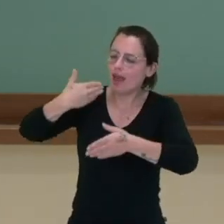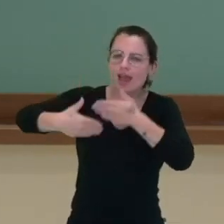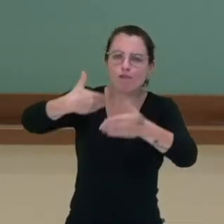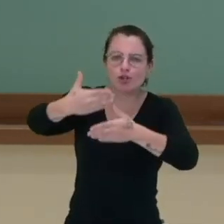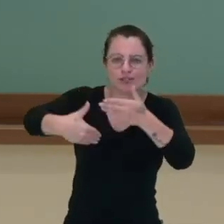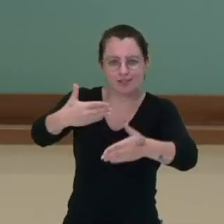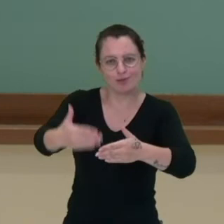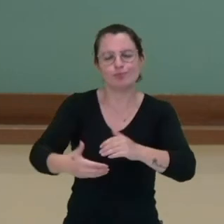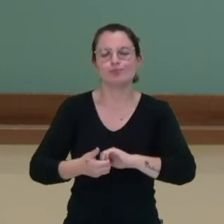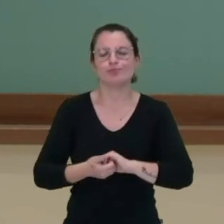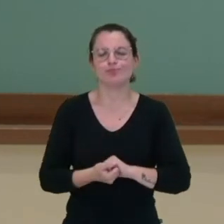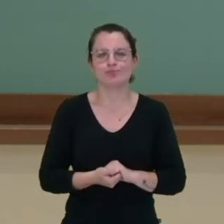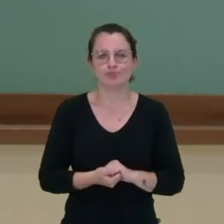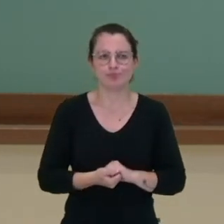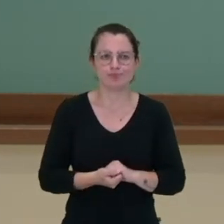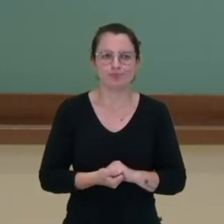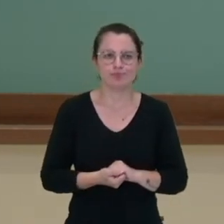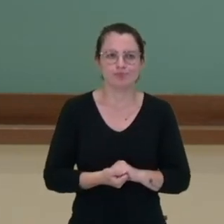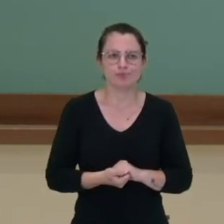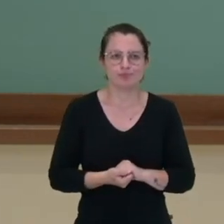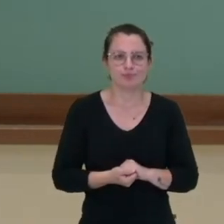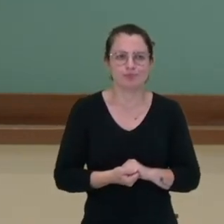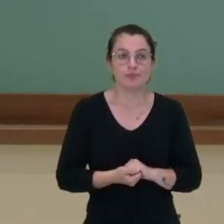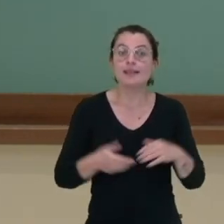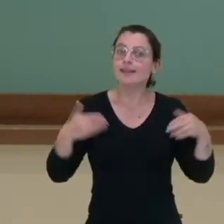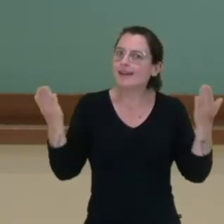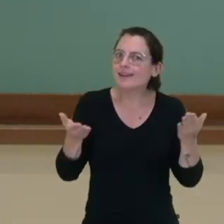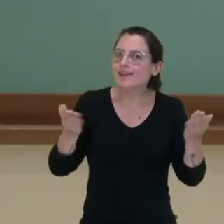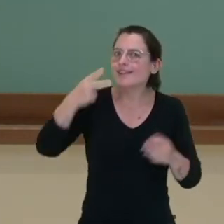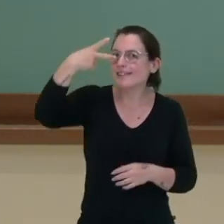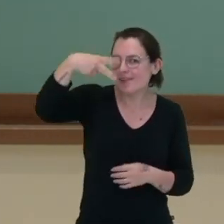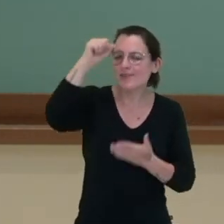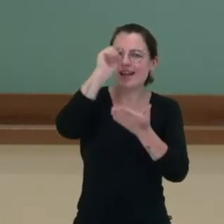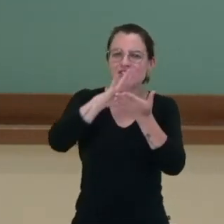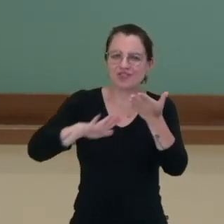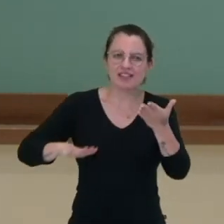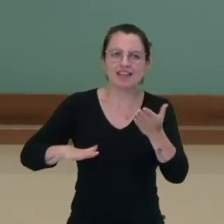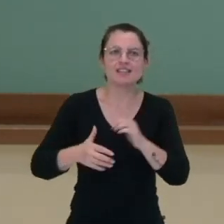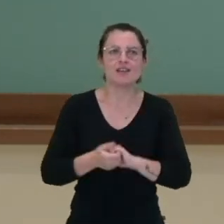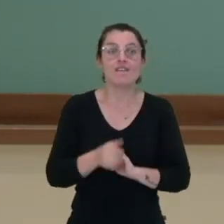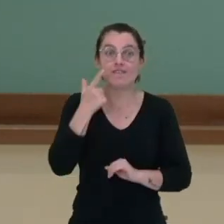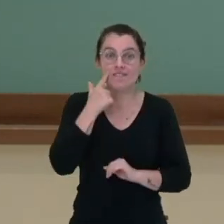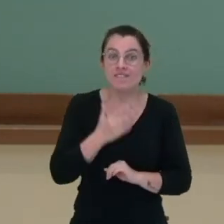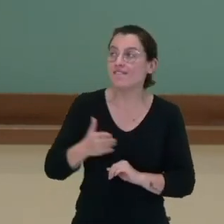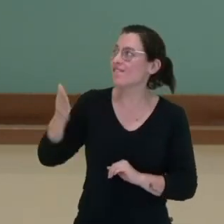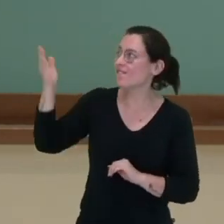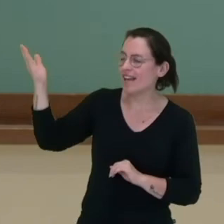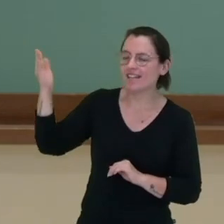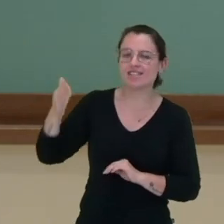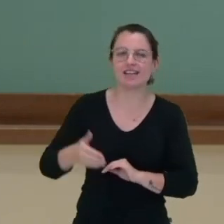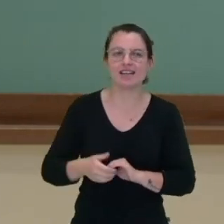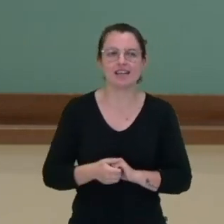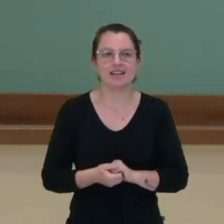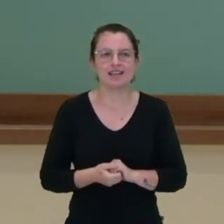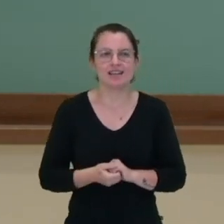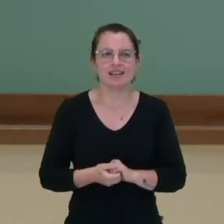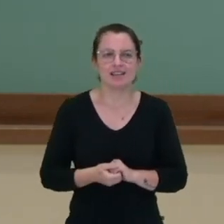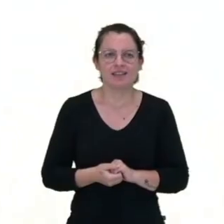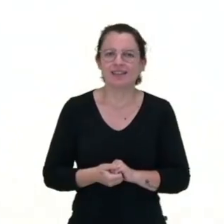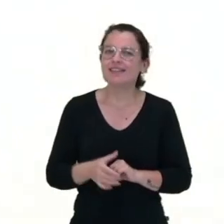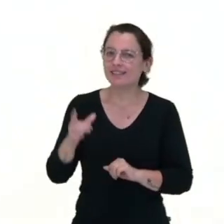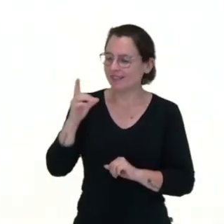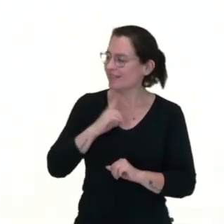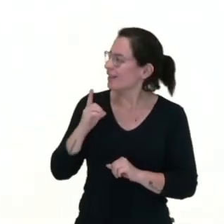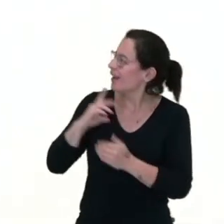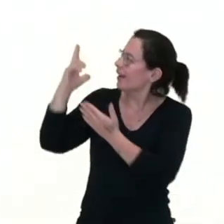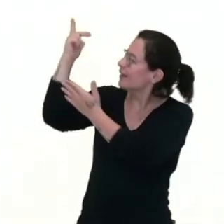sobre a teoria da evolução das espécies, né? E aqui eu trago uma atividade, né? Olha só, observe a charge, né? Então a